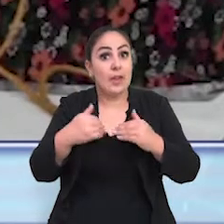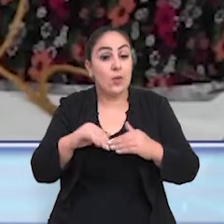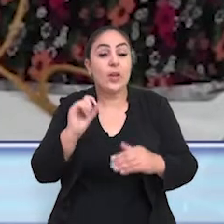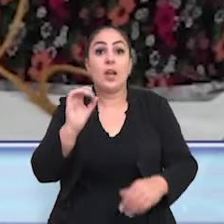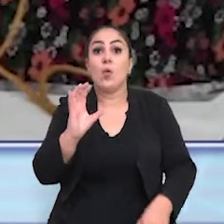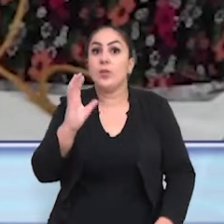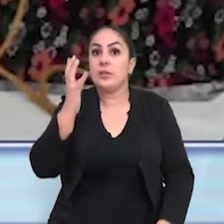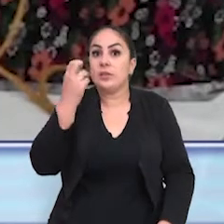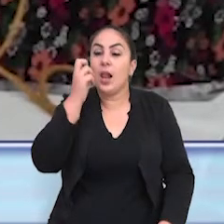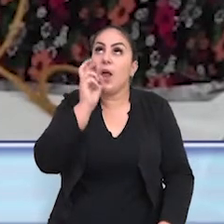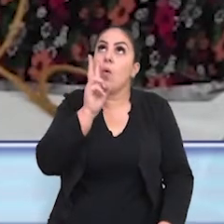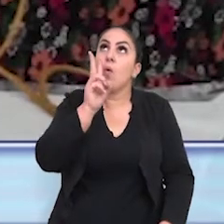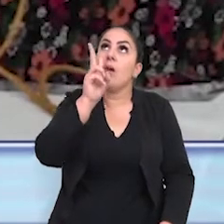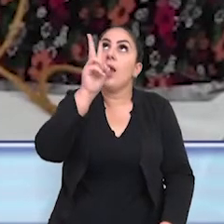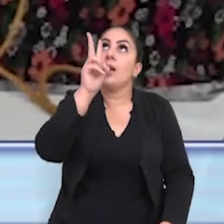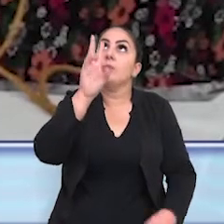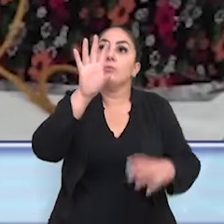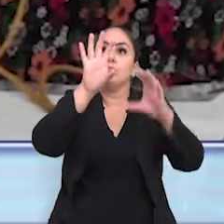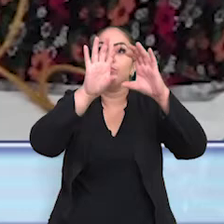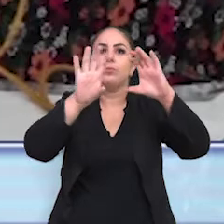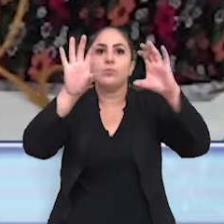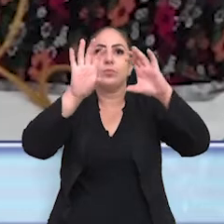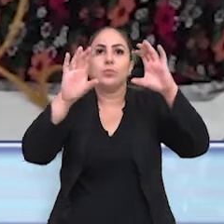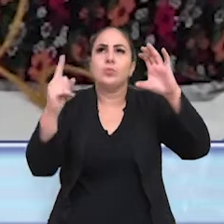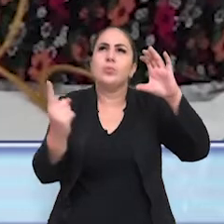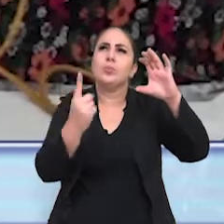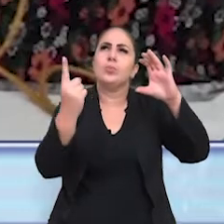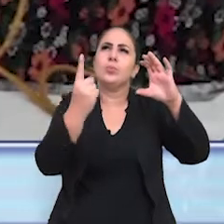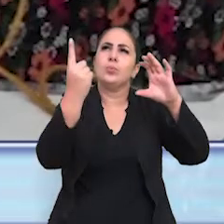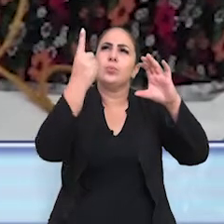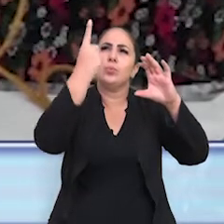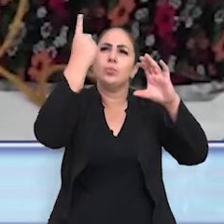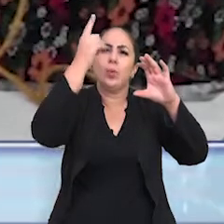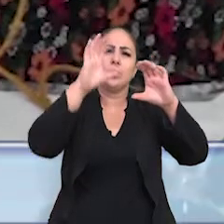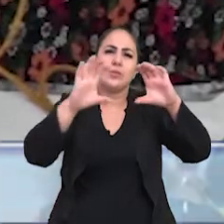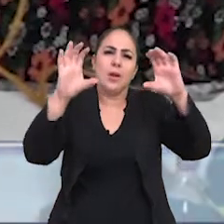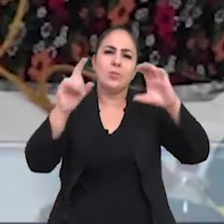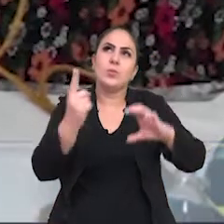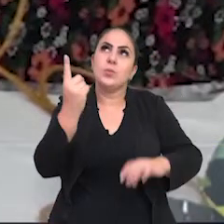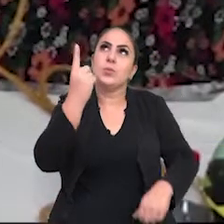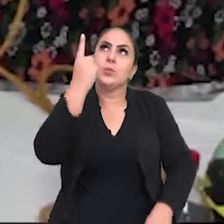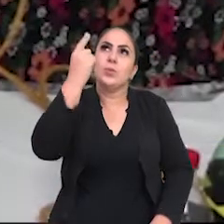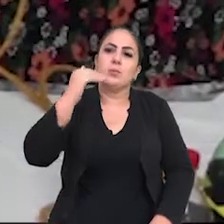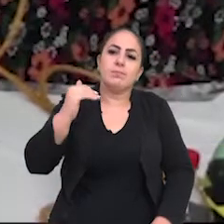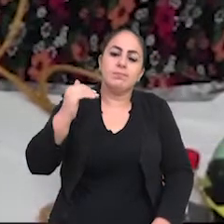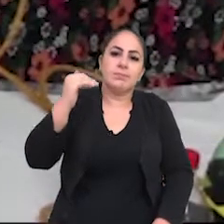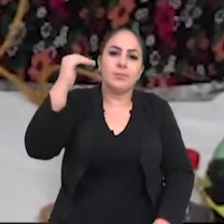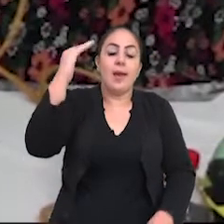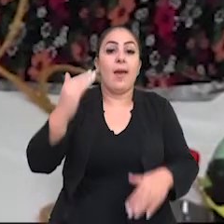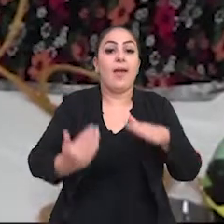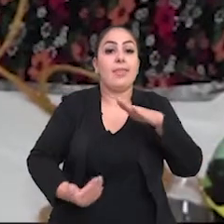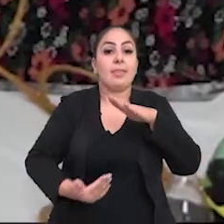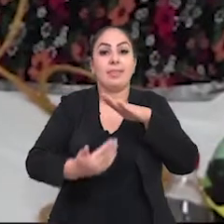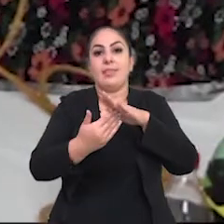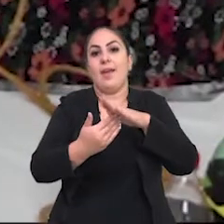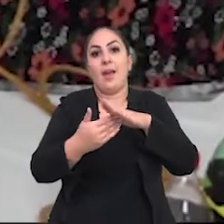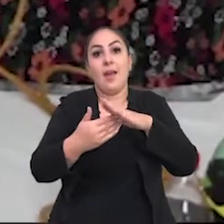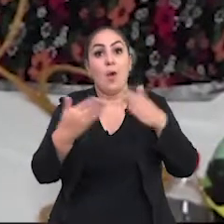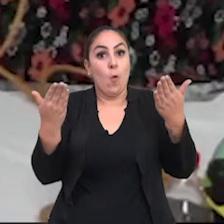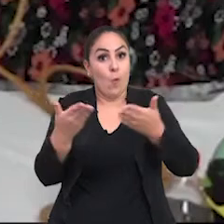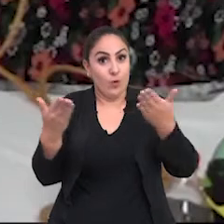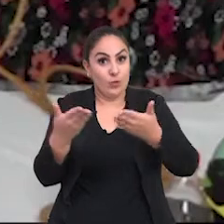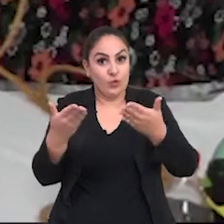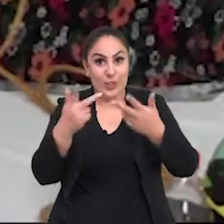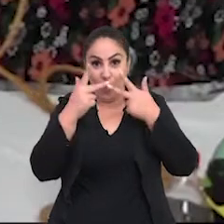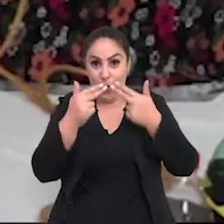E foi então que elas olharam para cima e o céu estava subindo, subindo, subindo, subindo até a